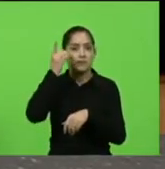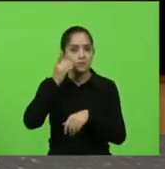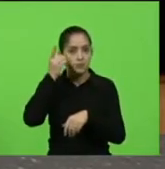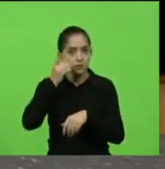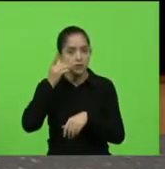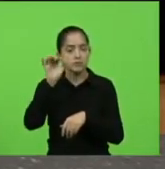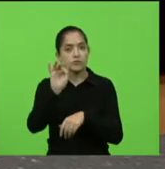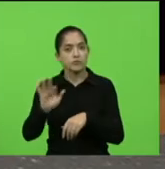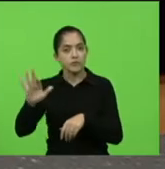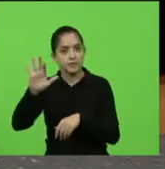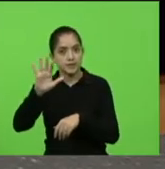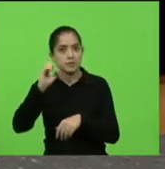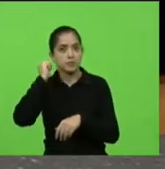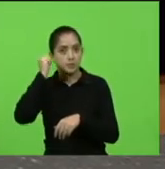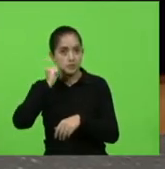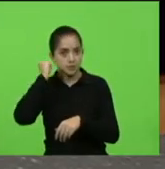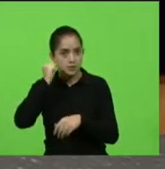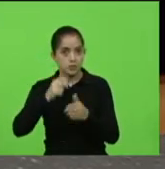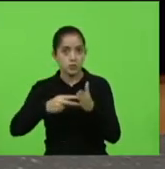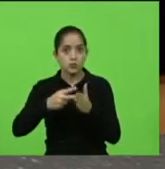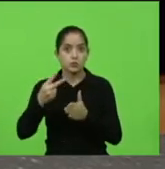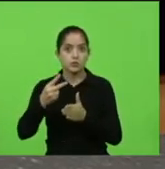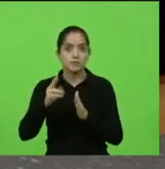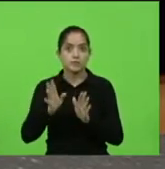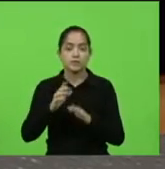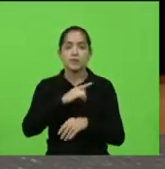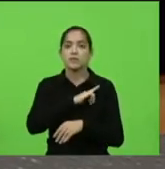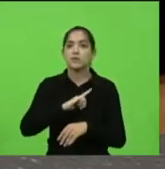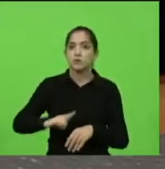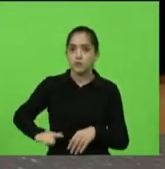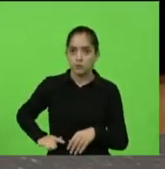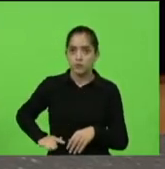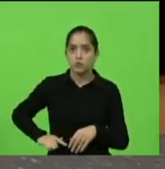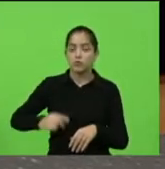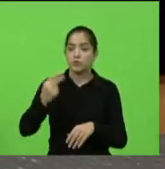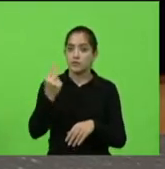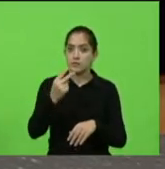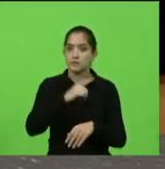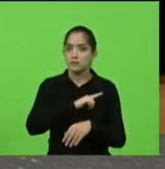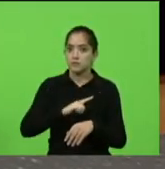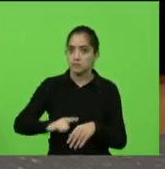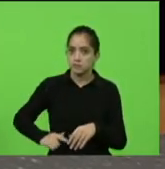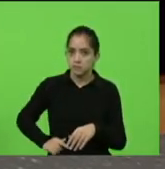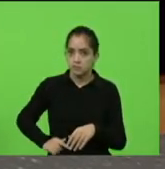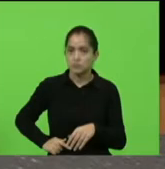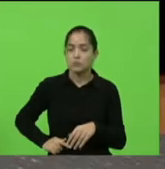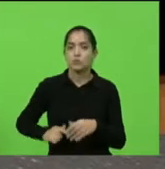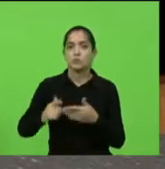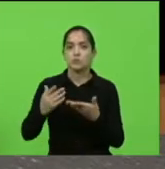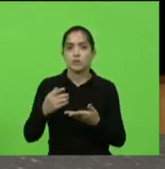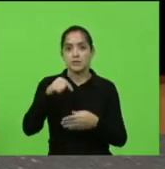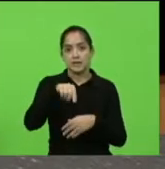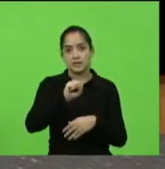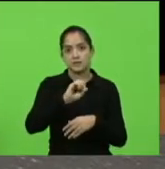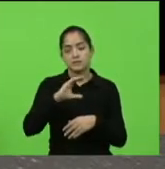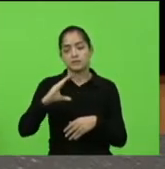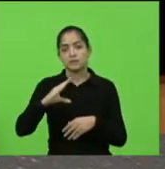federal, senador por 2 vezes e governador, vice-governador e governador deste